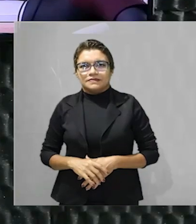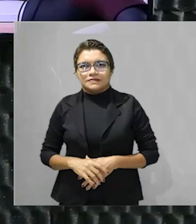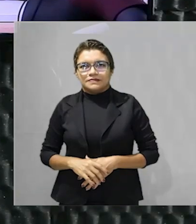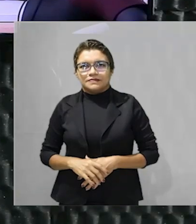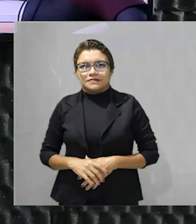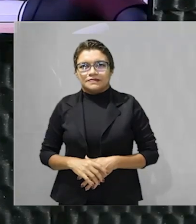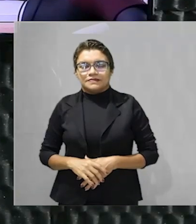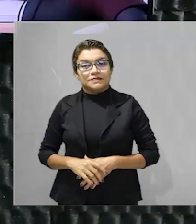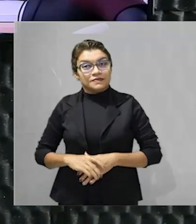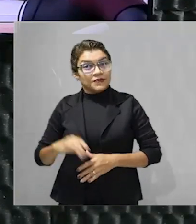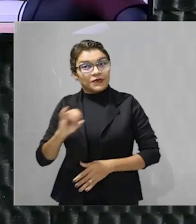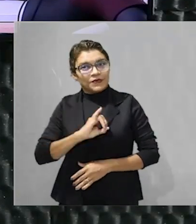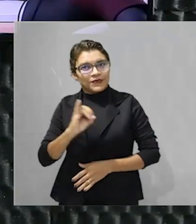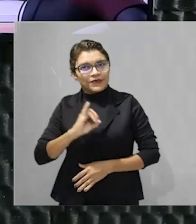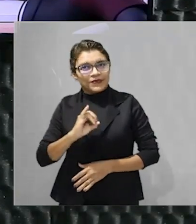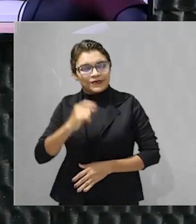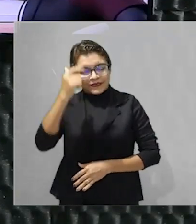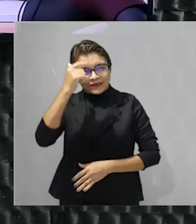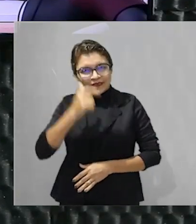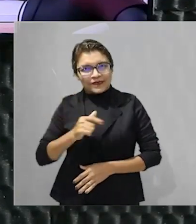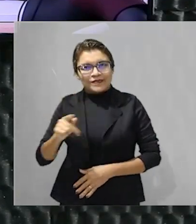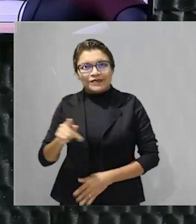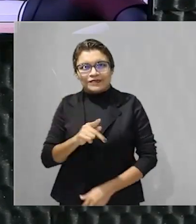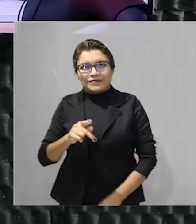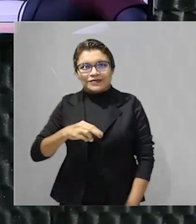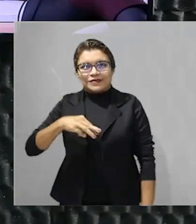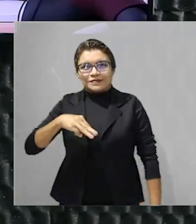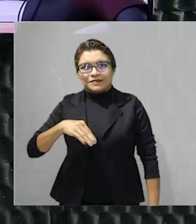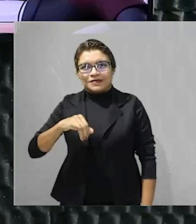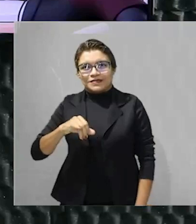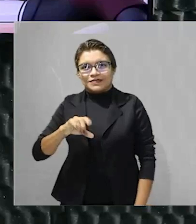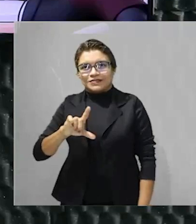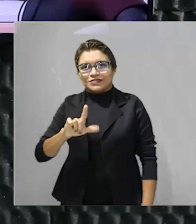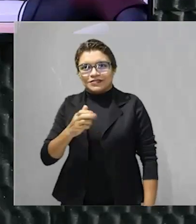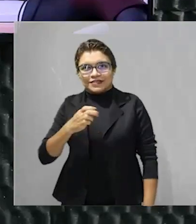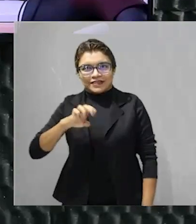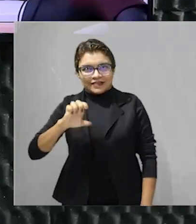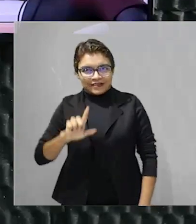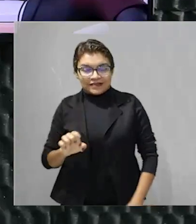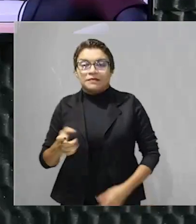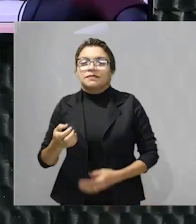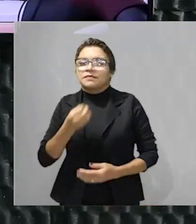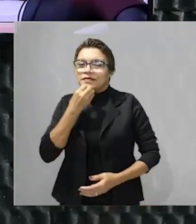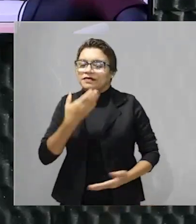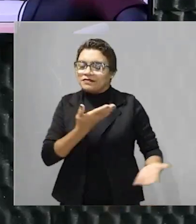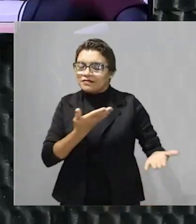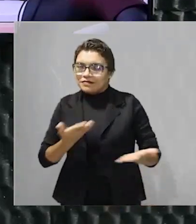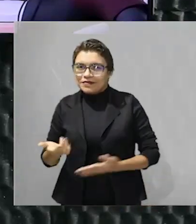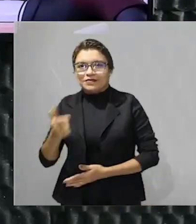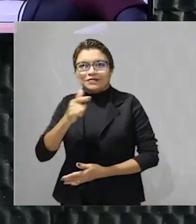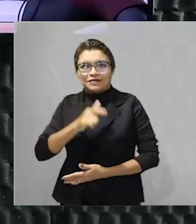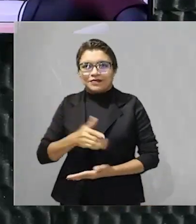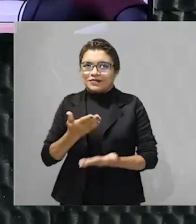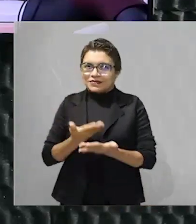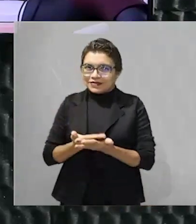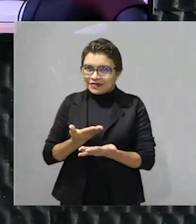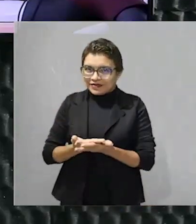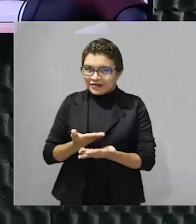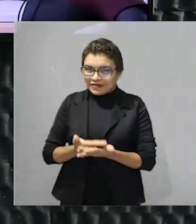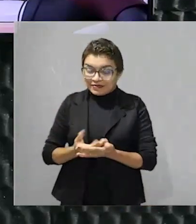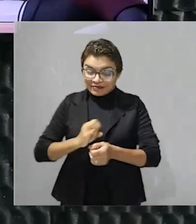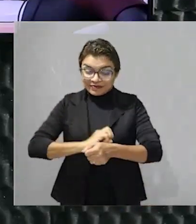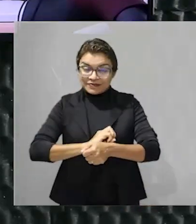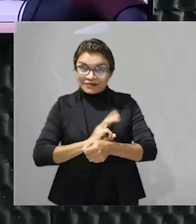Hello everybody, I'm Teacher Michele. Olá pessoal, sou a professora Michele. Sejam bem-vindos a mais uma aula do nosso curso preparatório PAIS